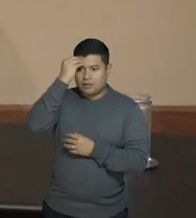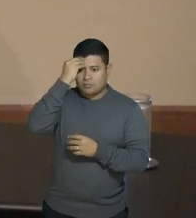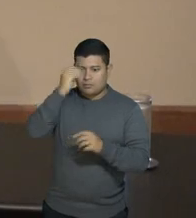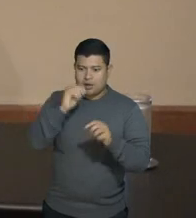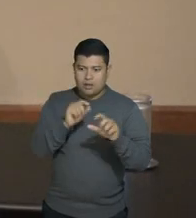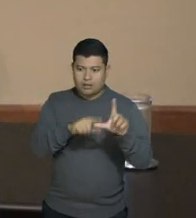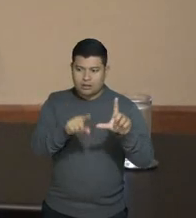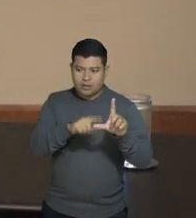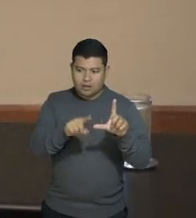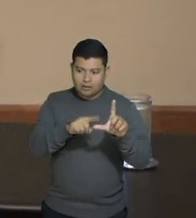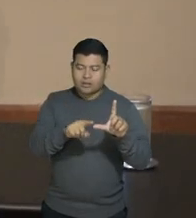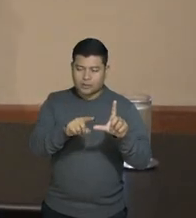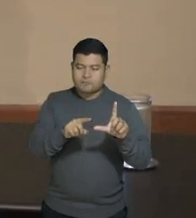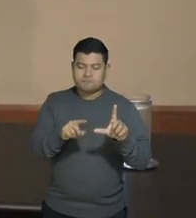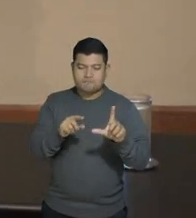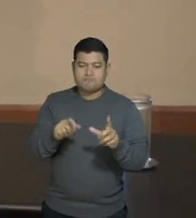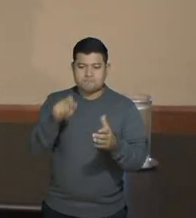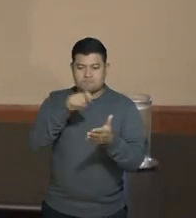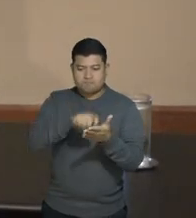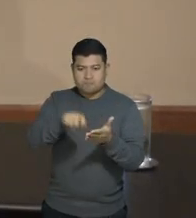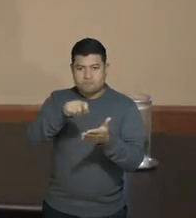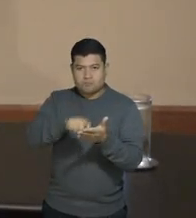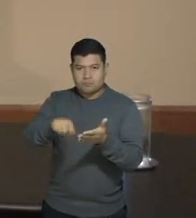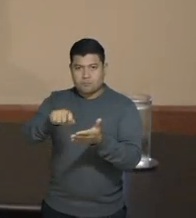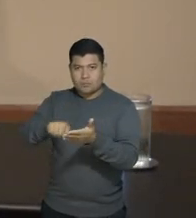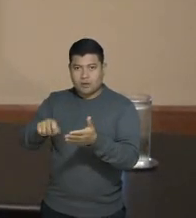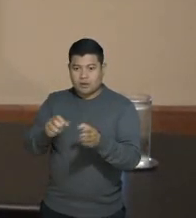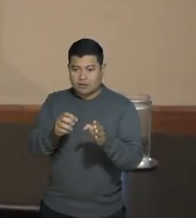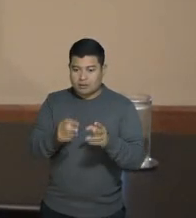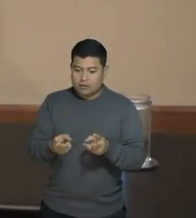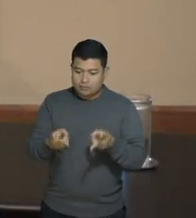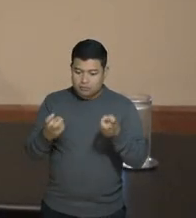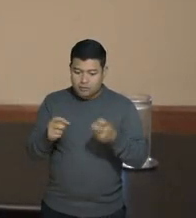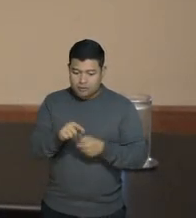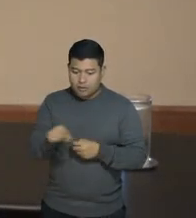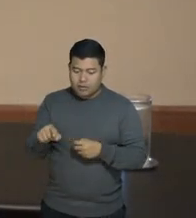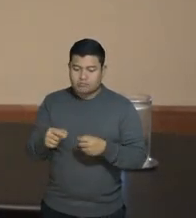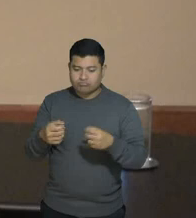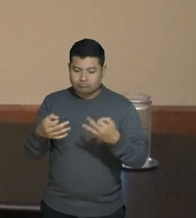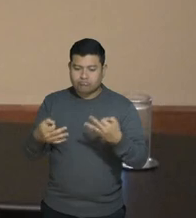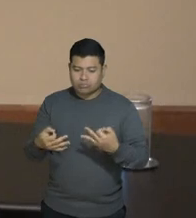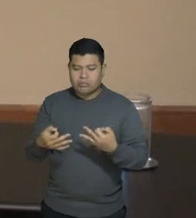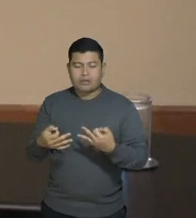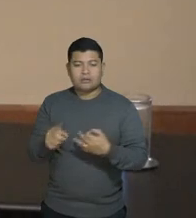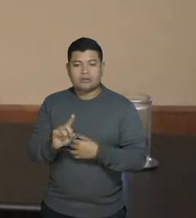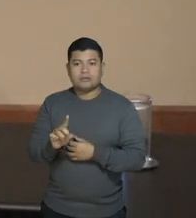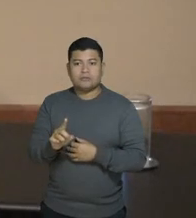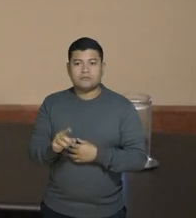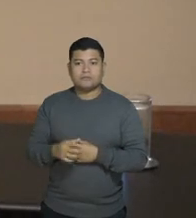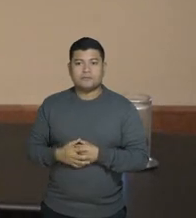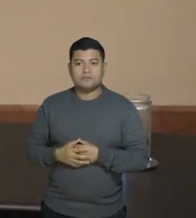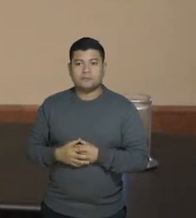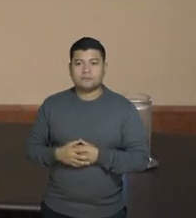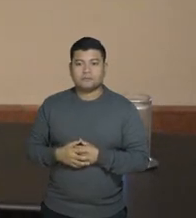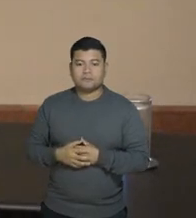representação dela, e quando eu termino de escrever, perceber se teve sentido ou não.